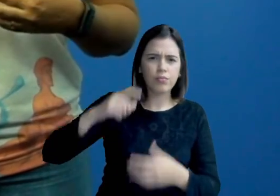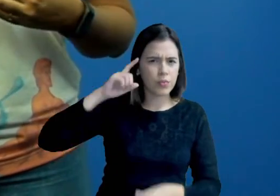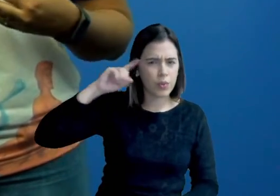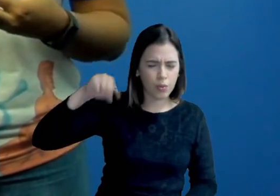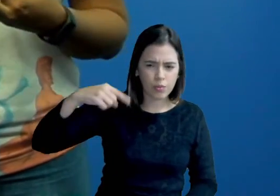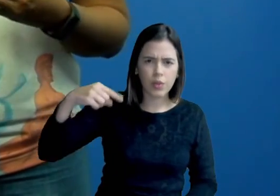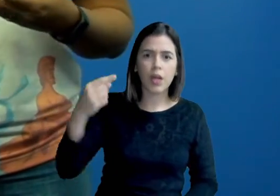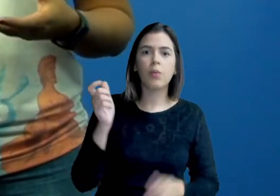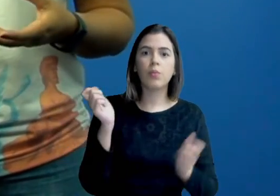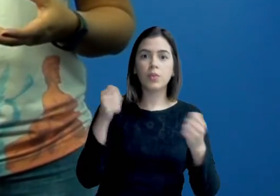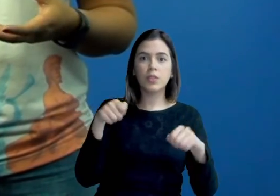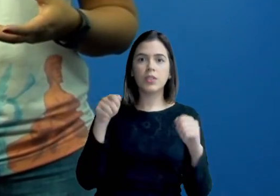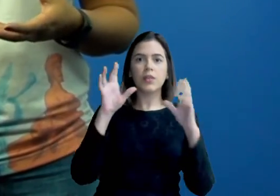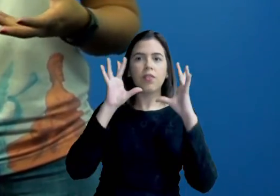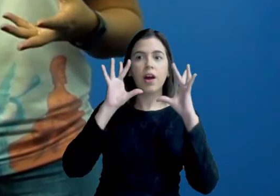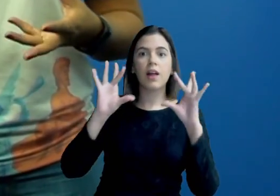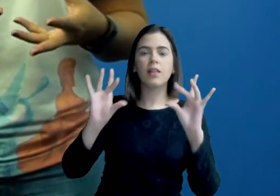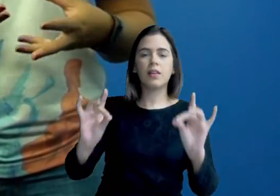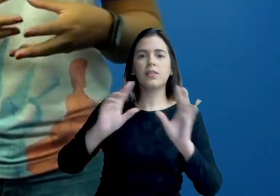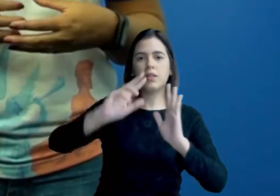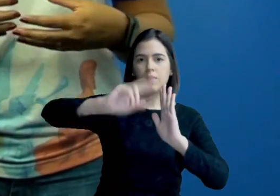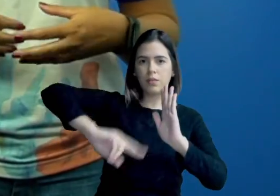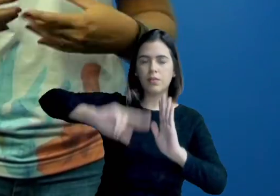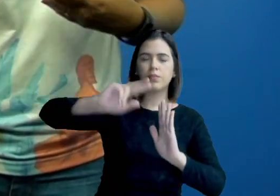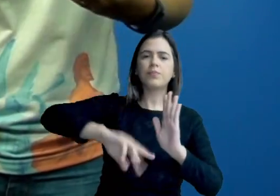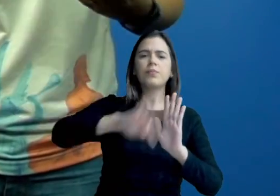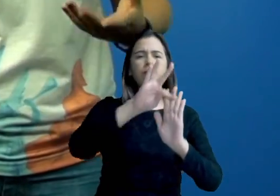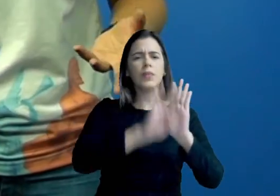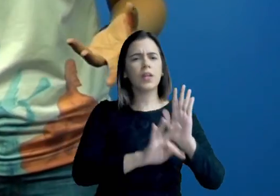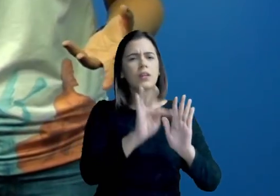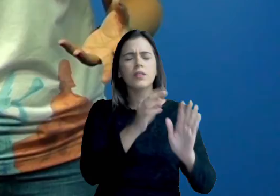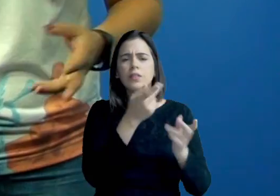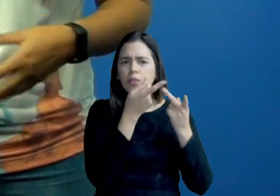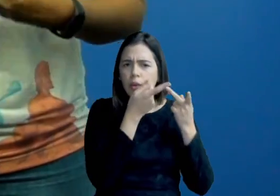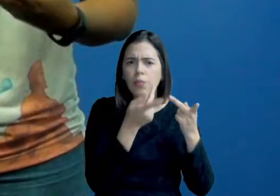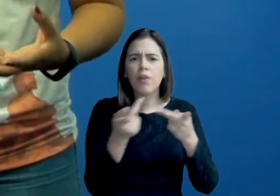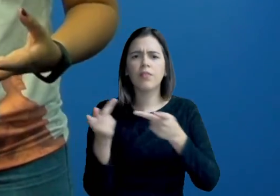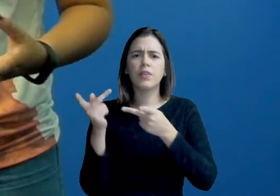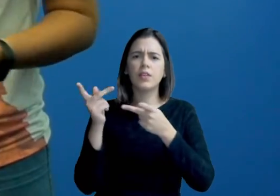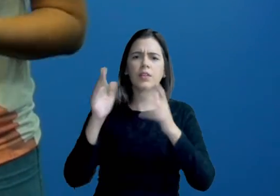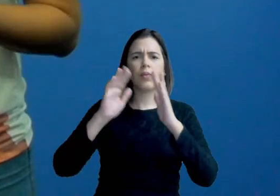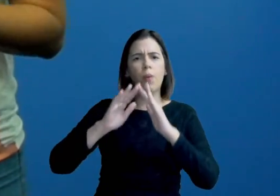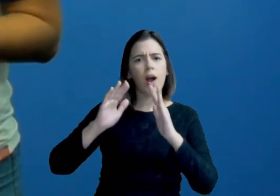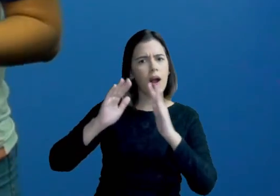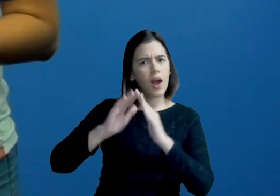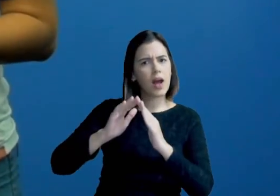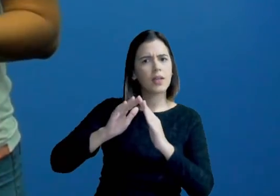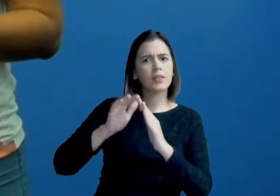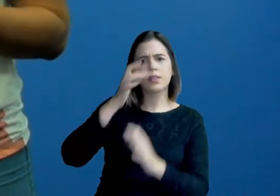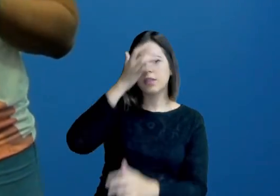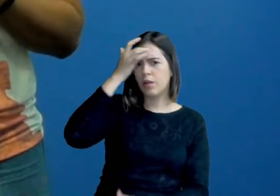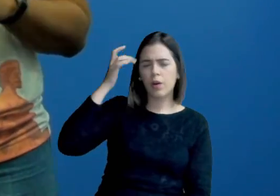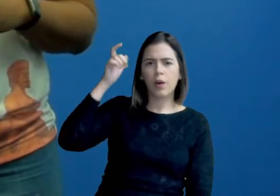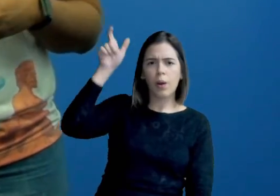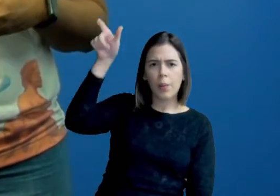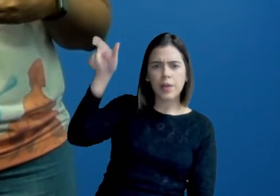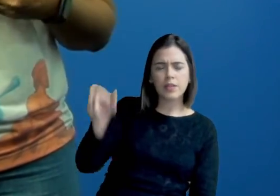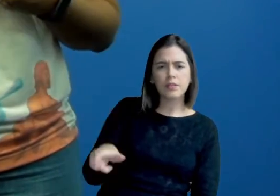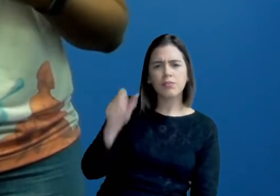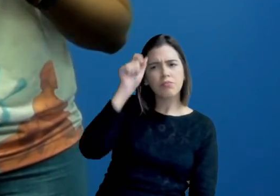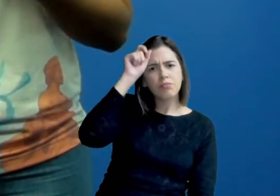a atenção do leitor, certo? É um texto sobre uma visita a uma casa de um autor, mas